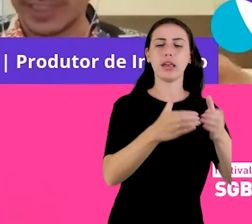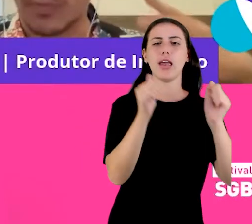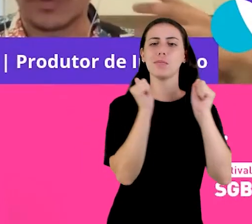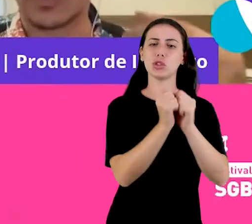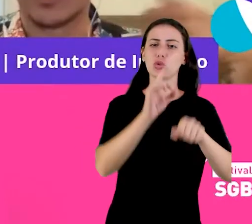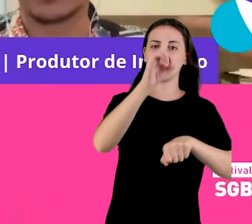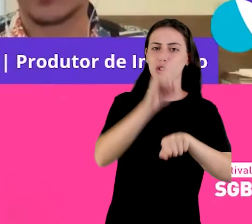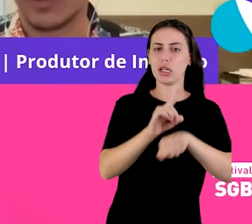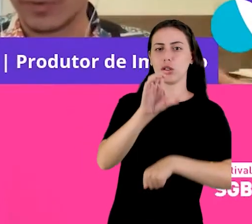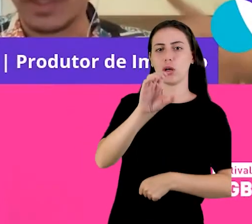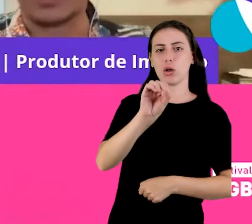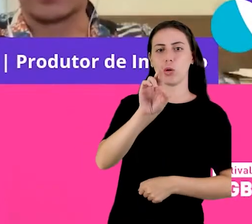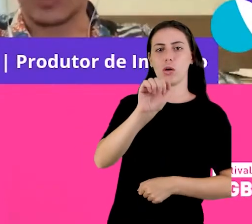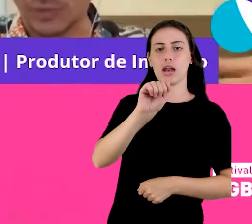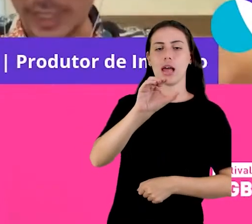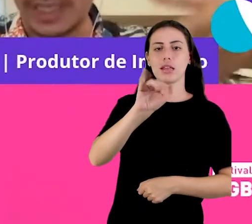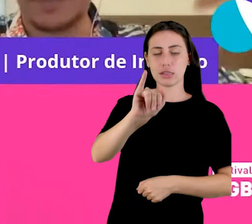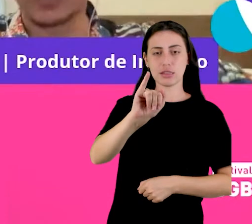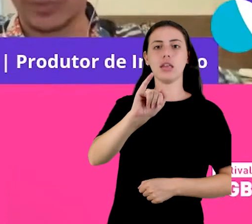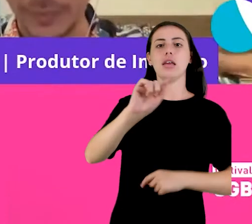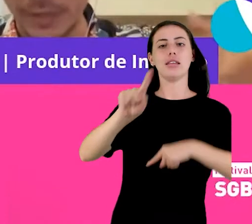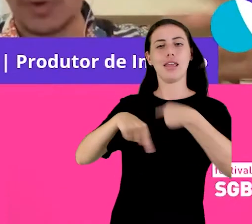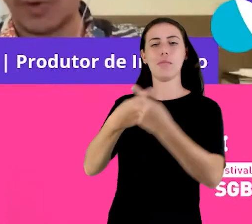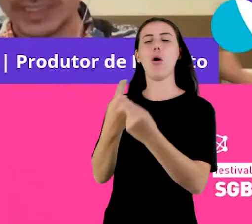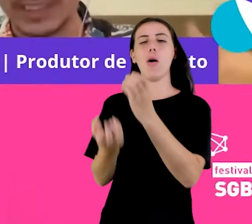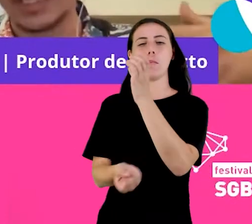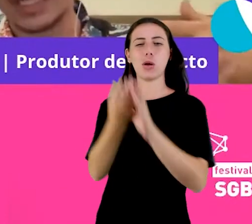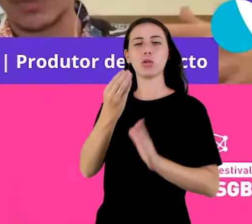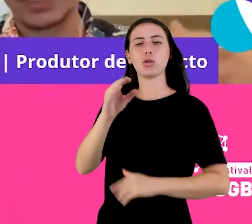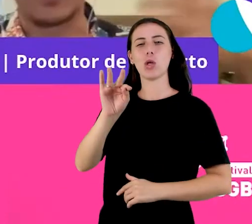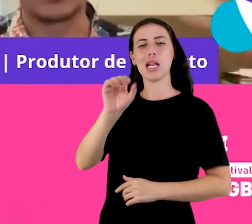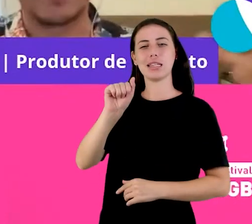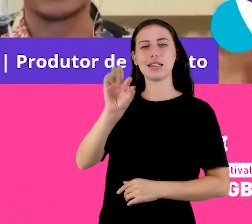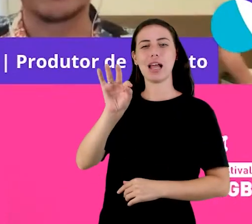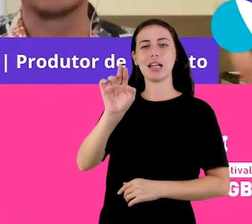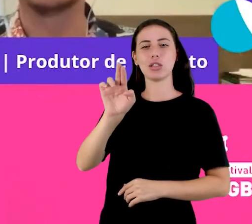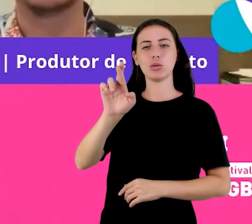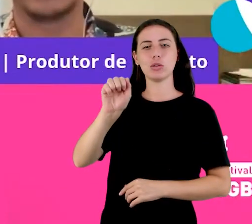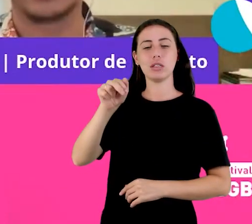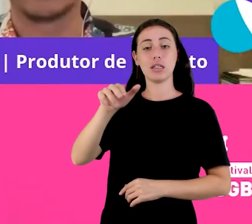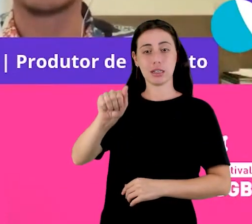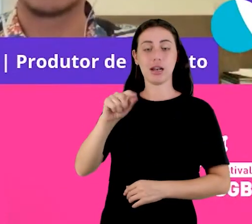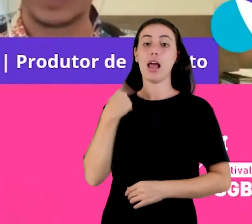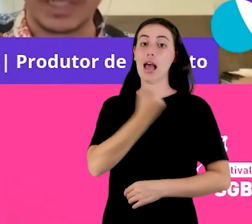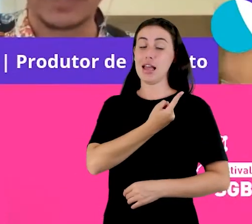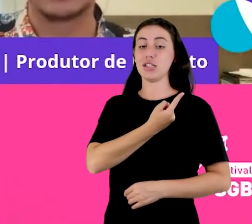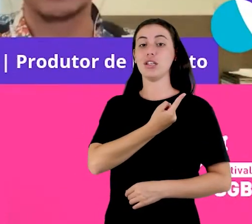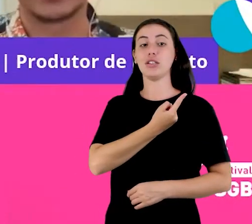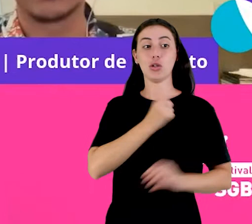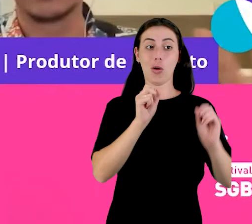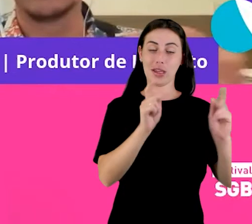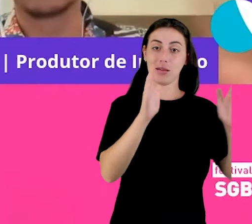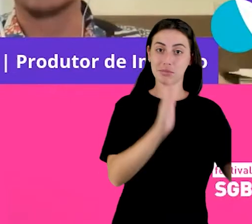para vocês era como eu, junto com a equipe do filme, com a Coraci, né? Como a gente começou a planejar para onde a gente iria. E depois com a Taturana, que entrou